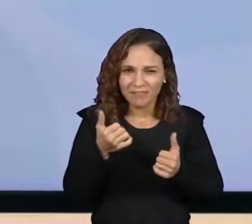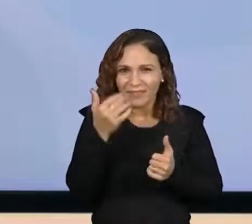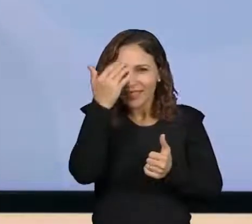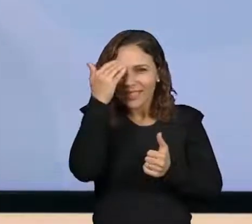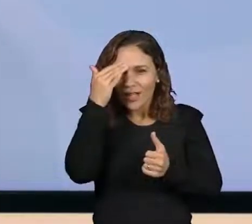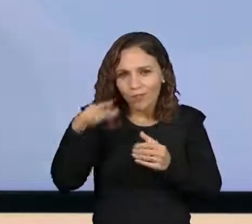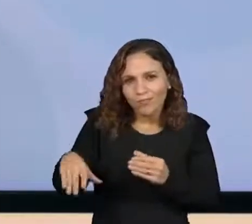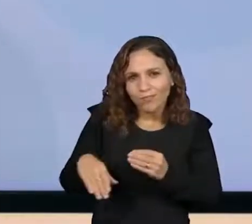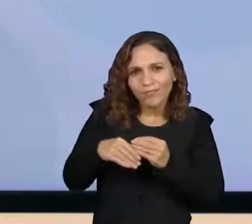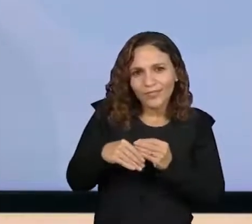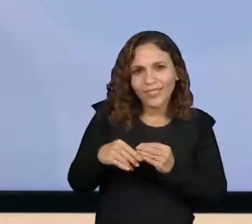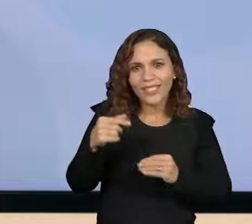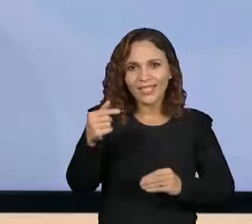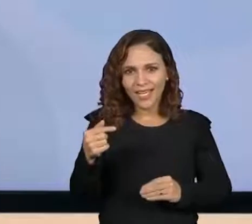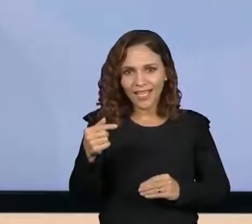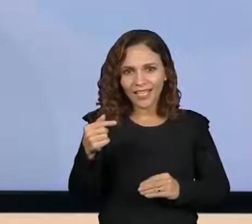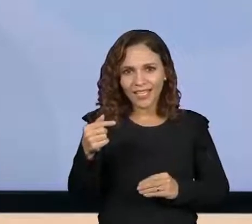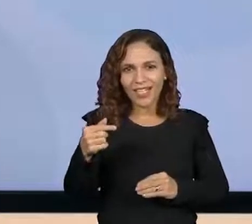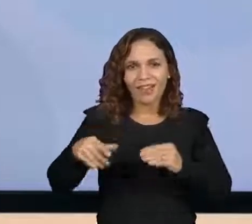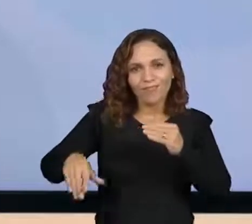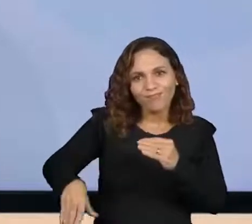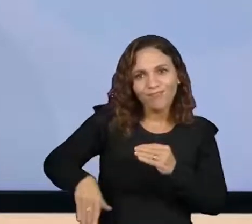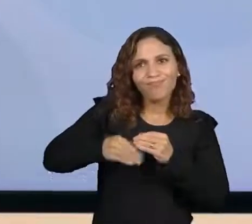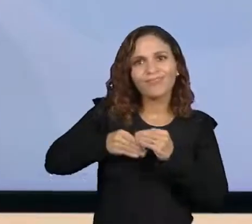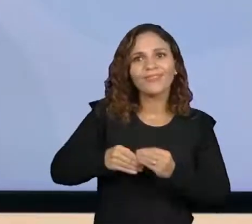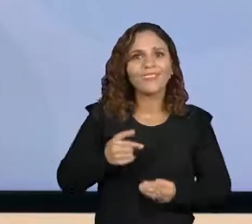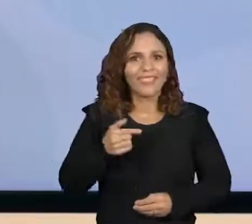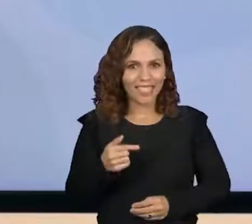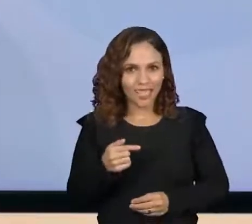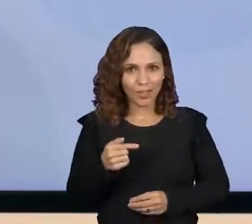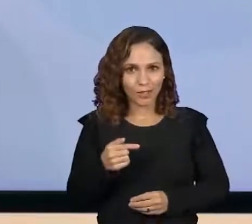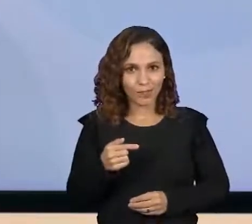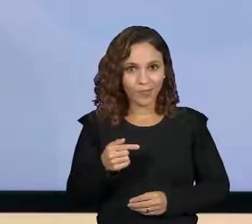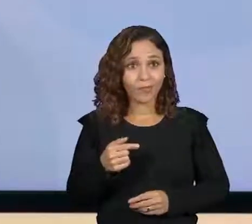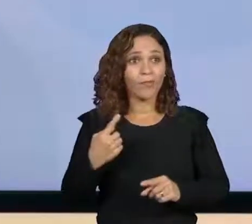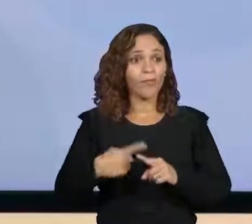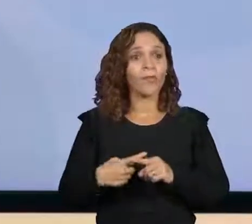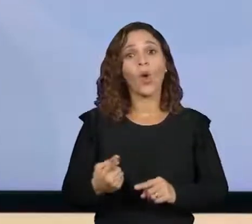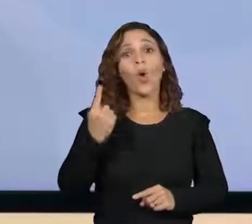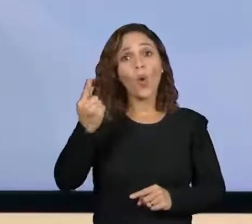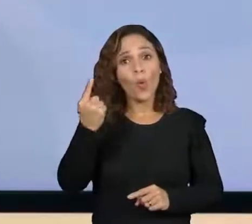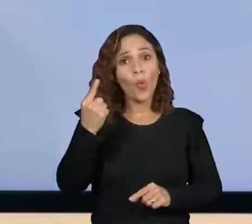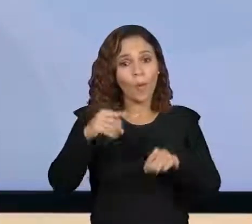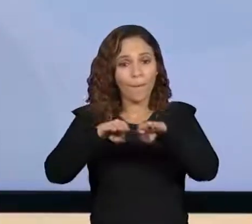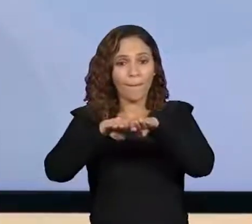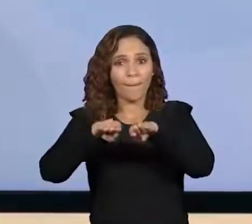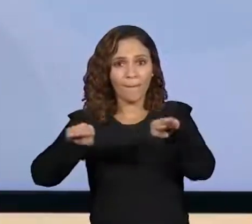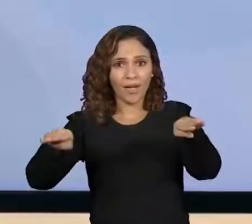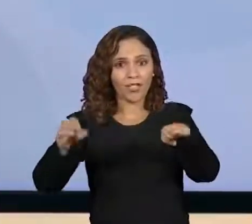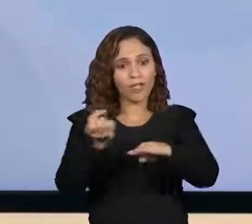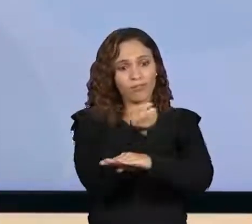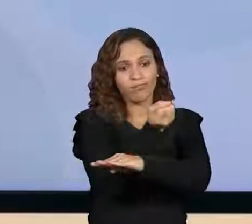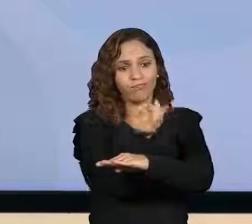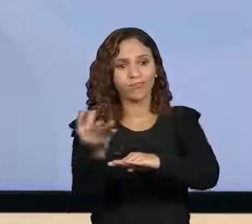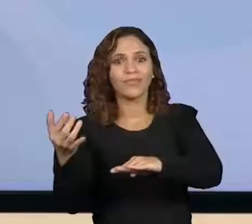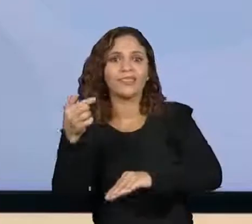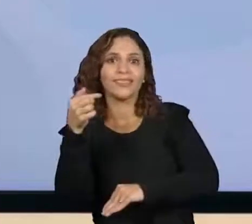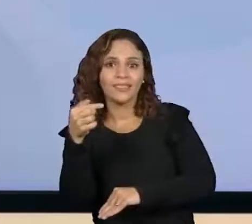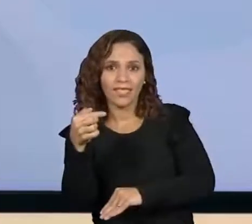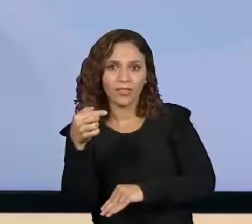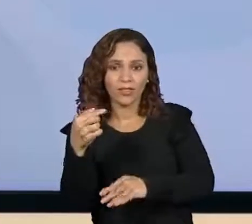só, porque desse número aqui, de uma prateleira para o número da